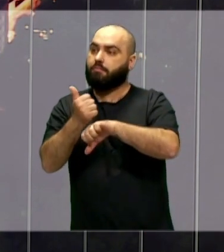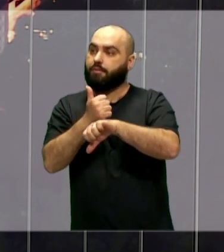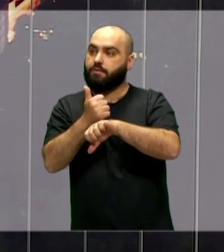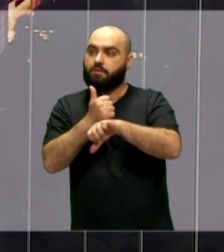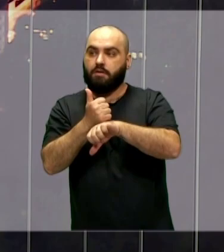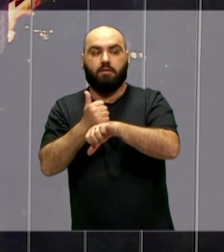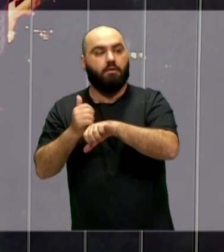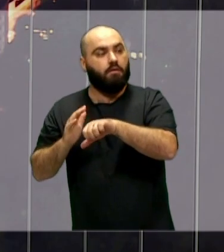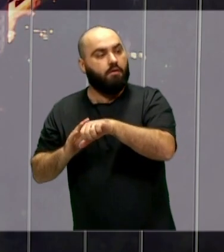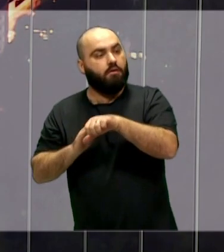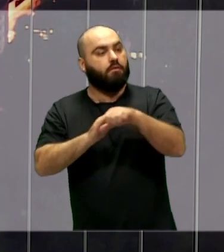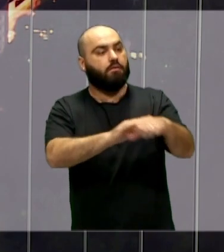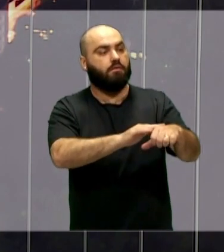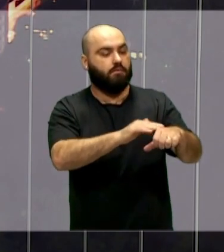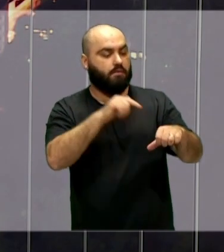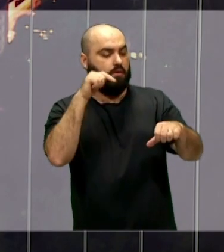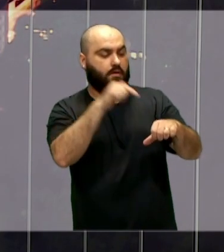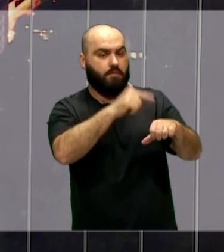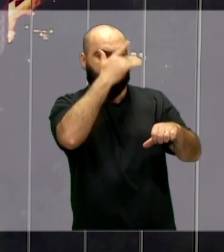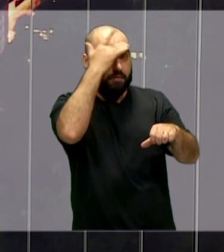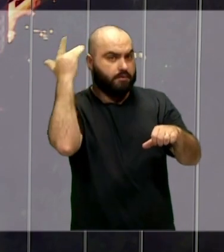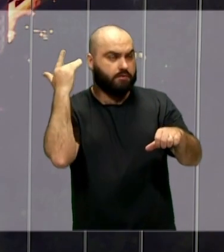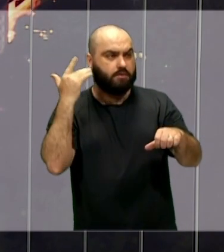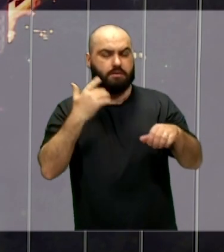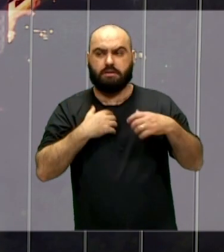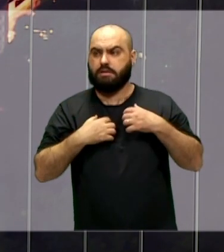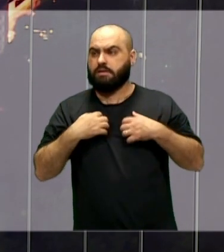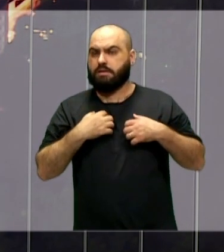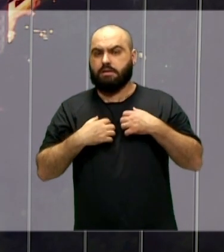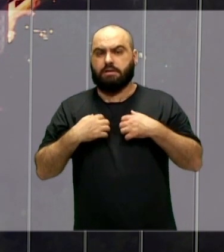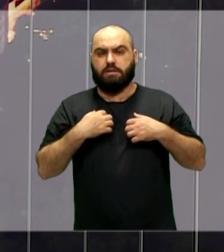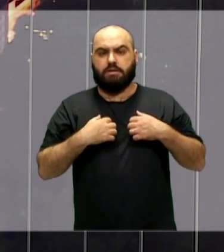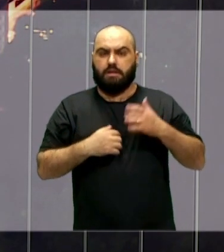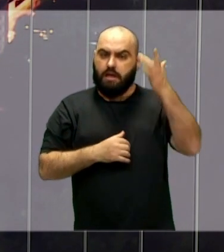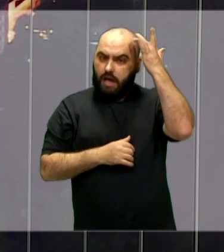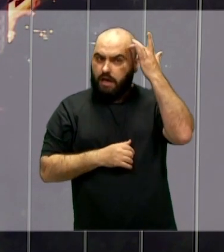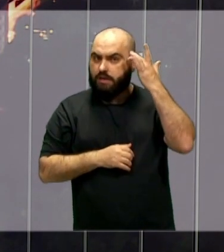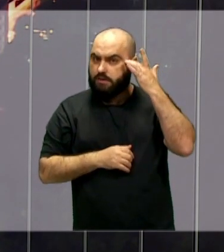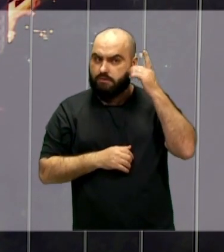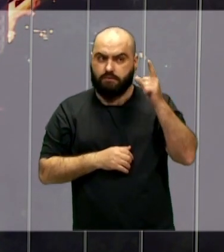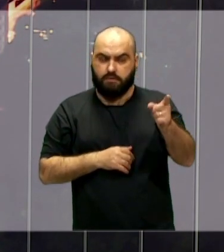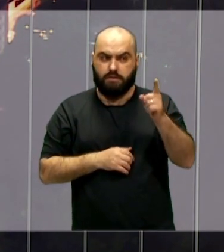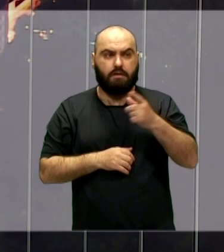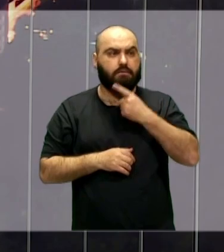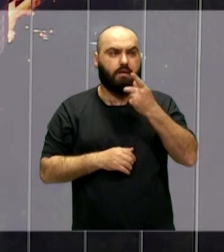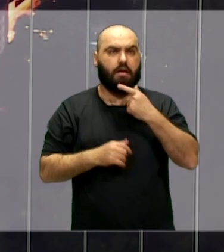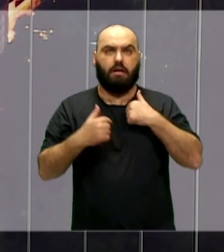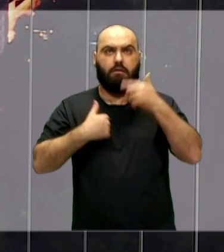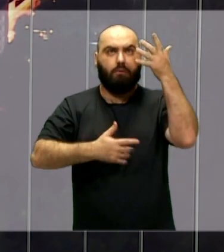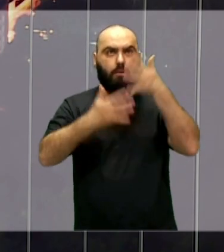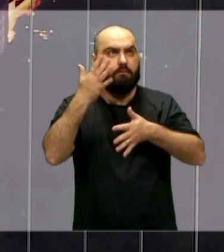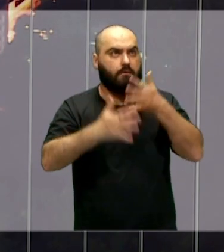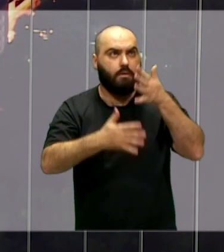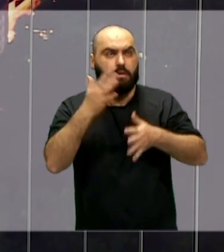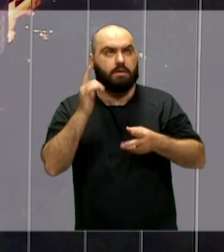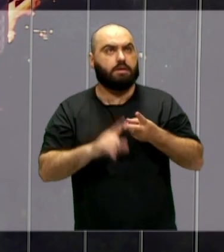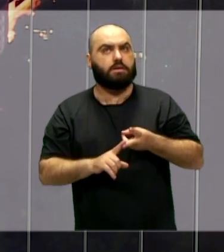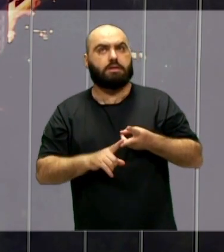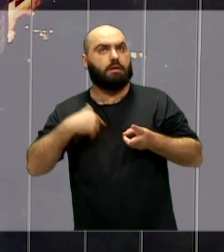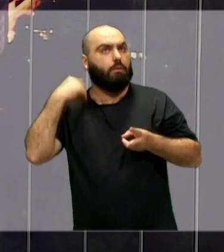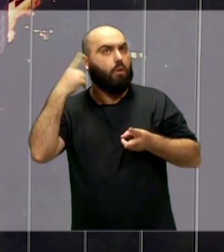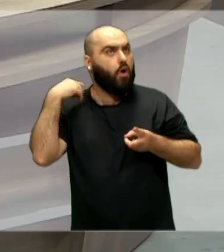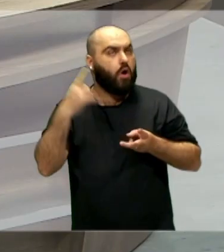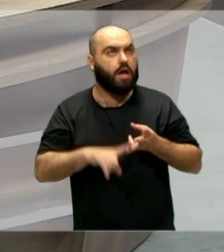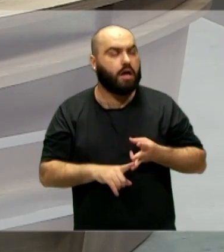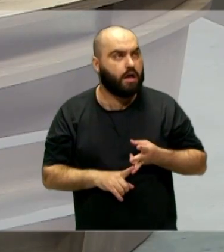essas pessoas e muitas delas me procuram, olha, eu acho que você não vai dizer que eu tô confusa, você não vai dizer que eu tô